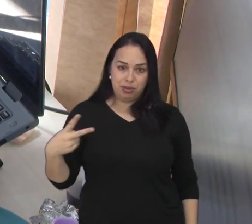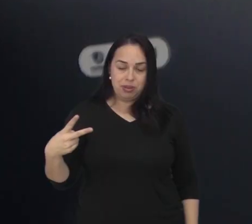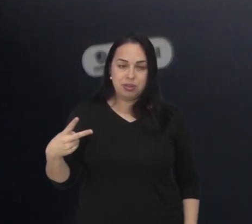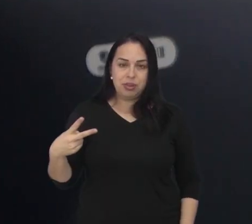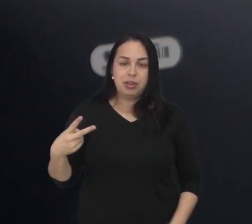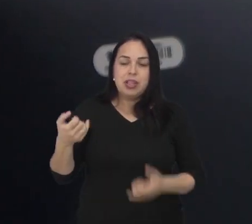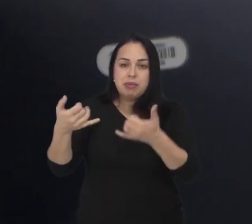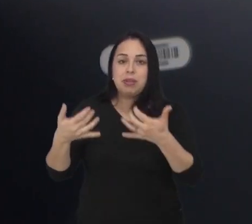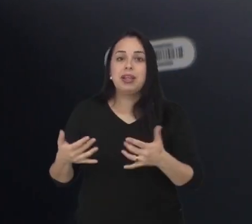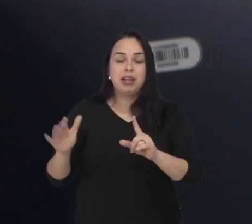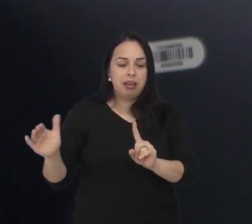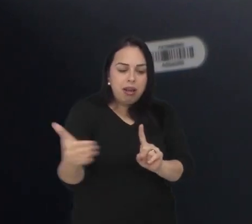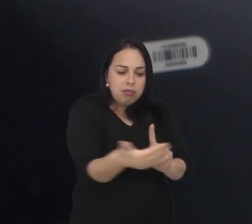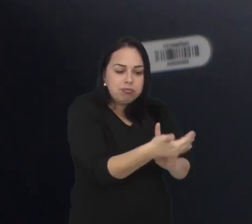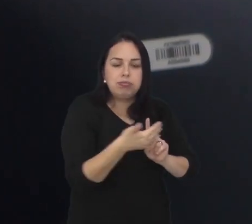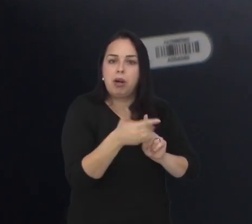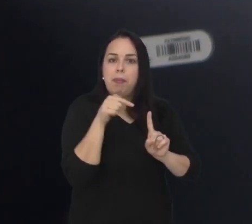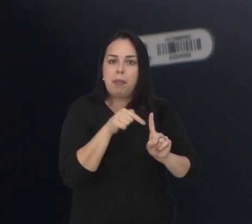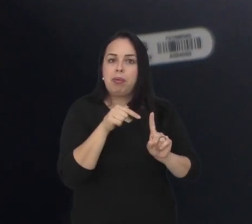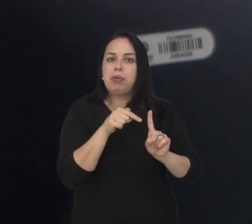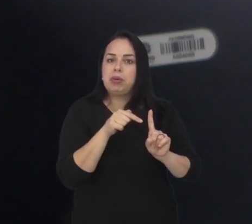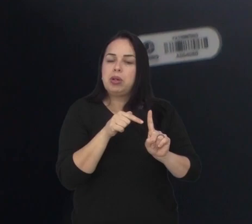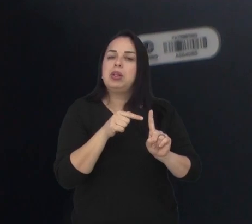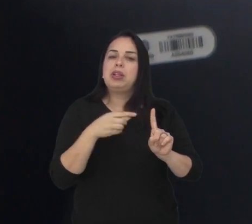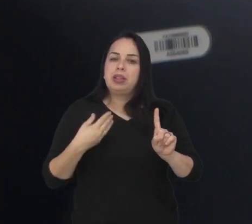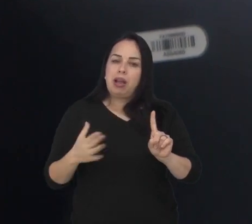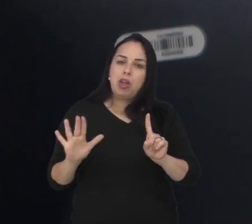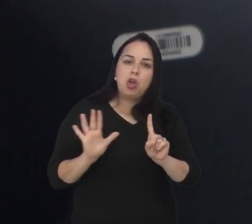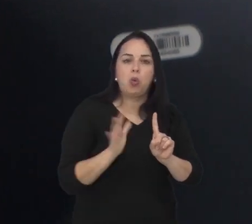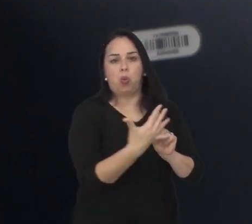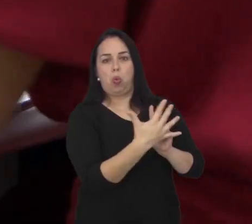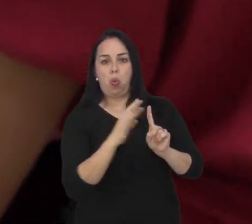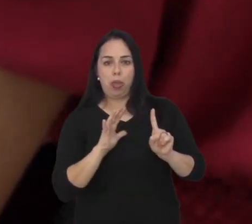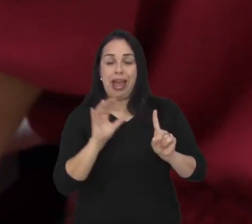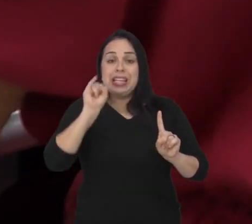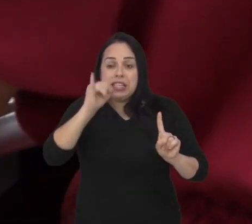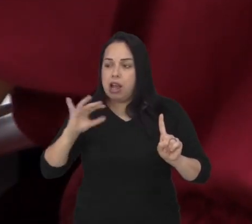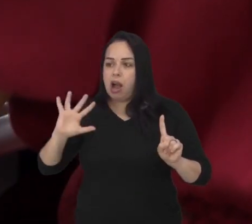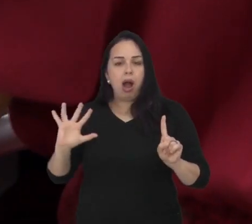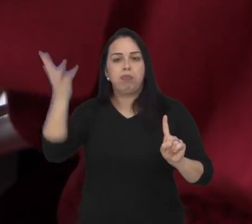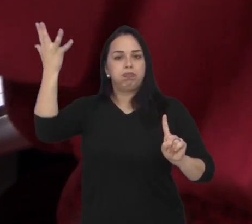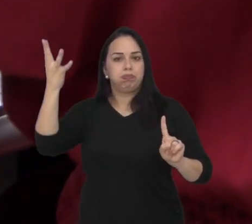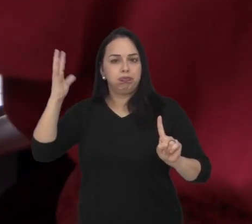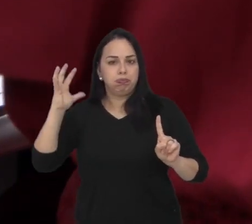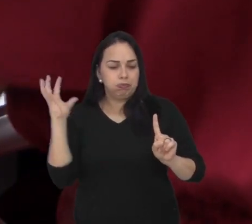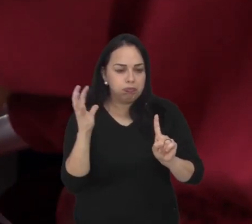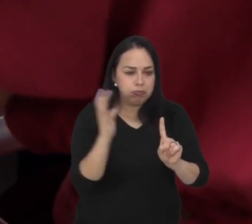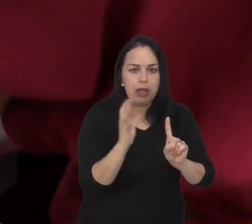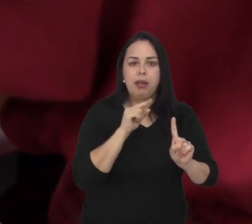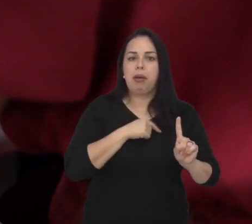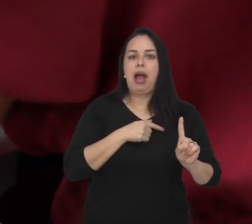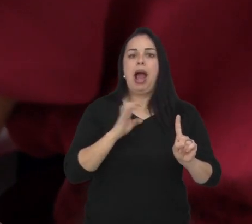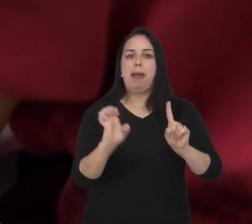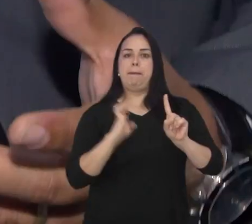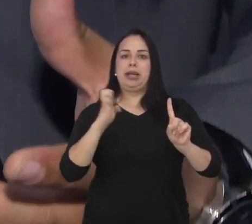14.457/22 promove a inserção e proteção de mulheres no trabalho e garante a elas proteção contra casos de assédio. Esse